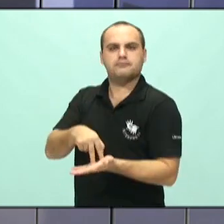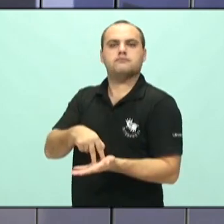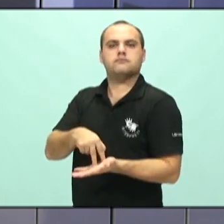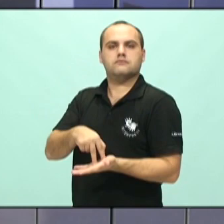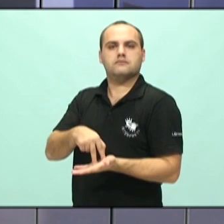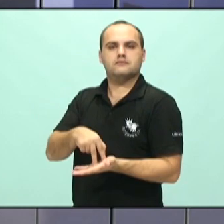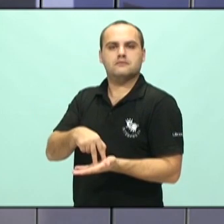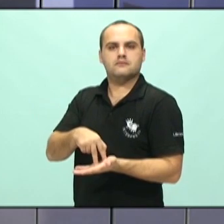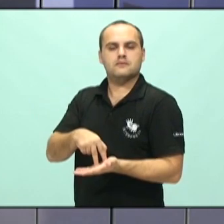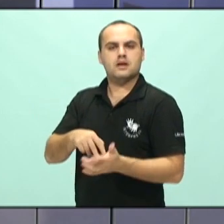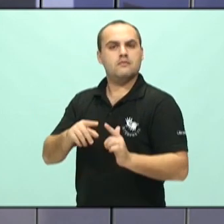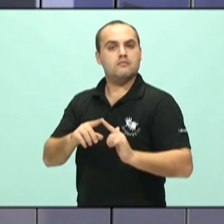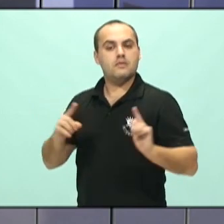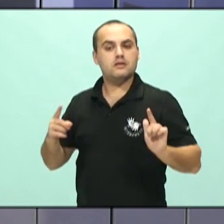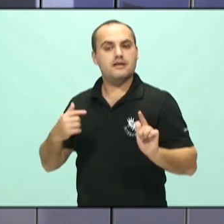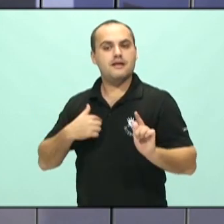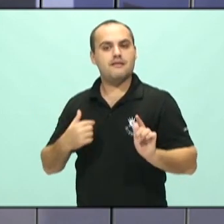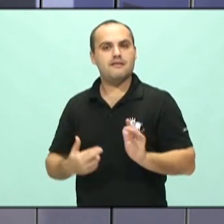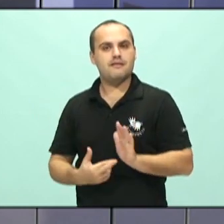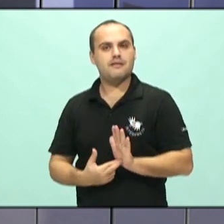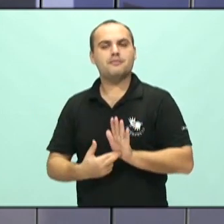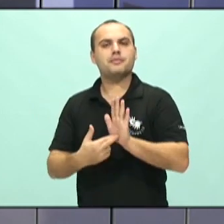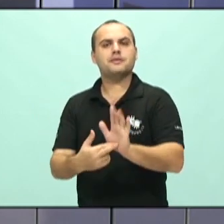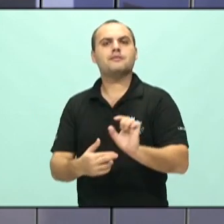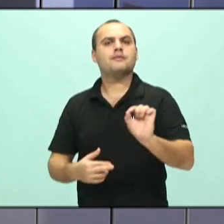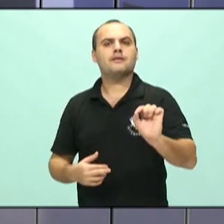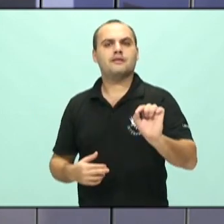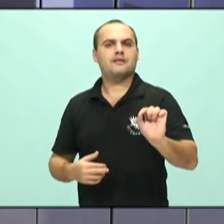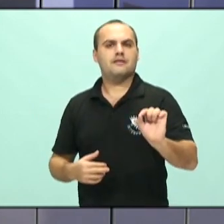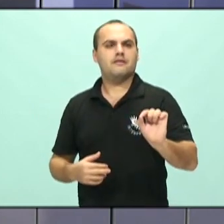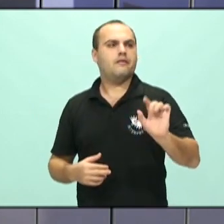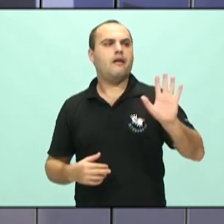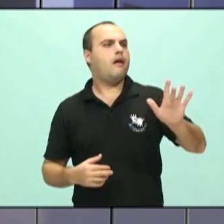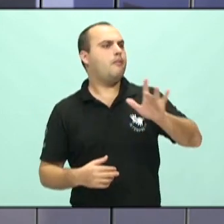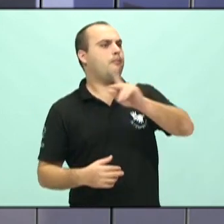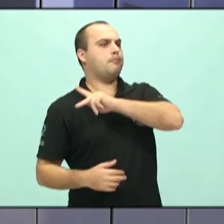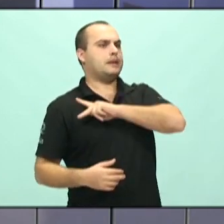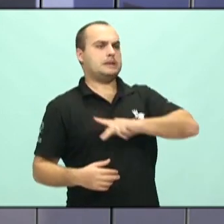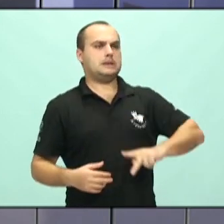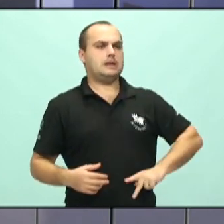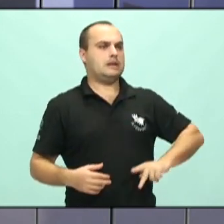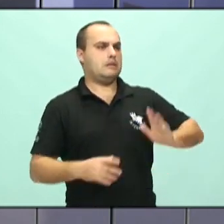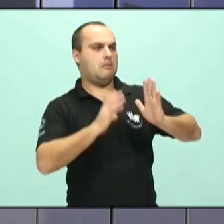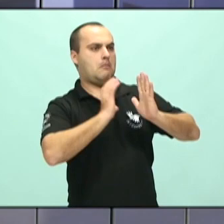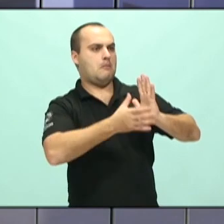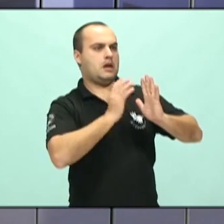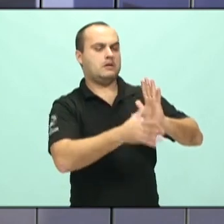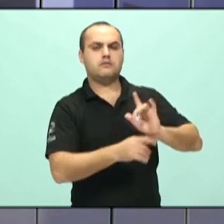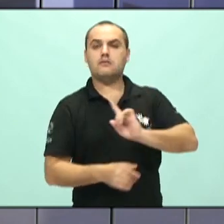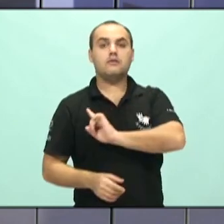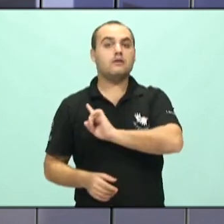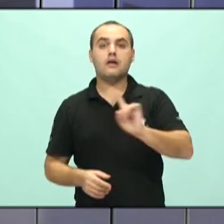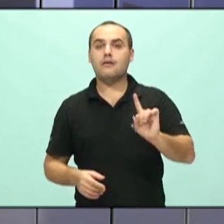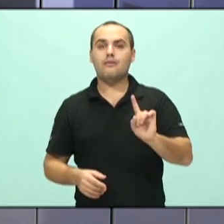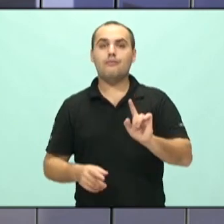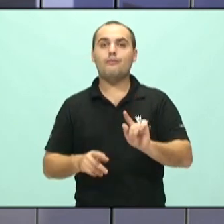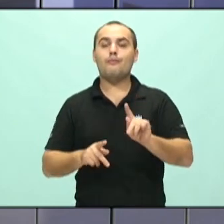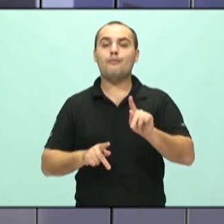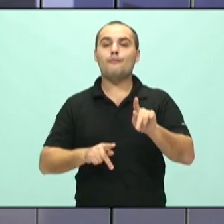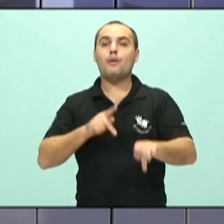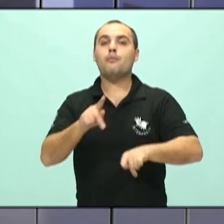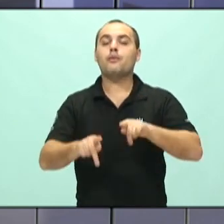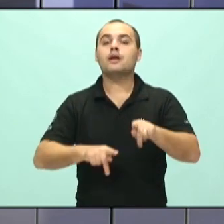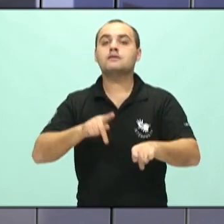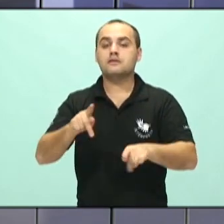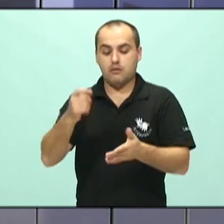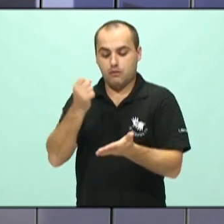eu represento quem? Eu não posso fazer o desejo de um presidente de partido. Eu tenho que fazer um desejo da população. É a população que